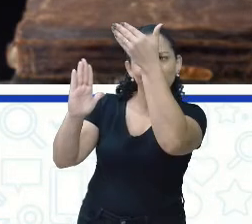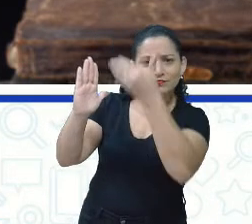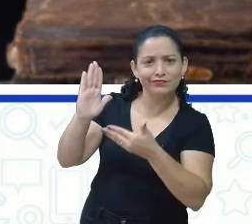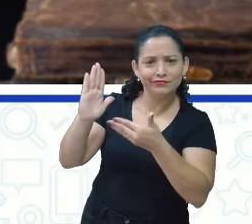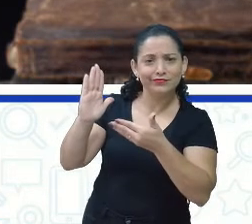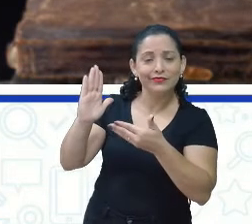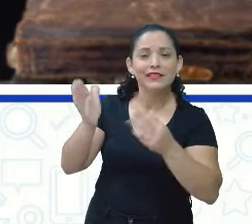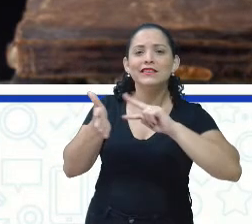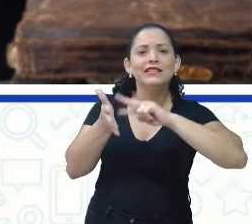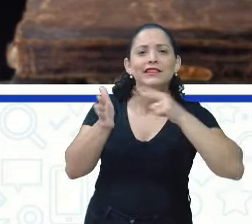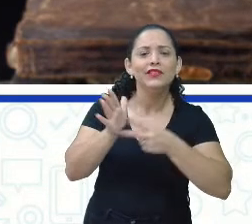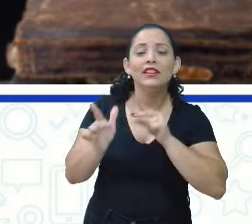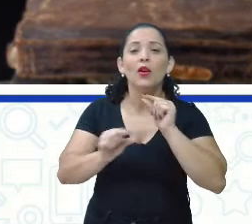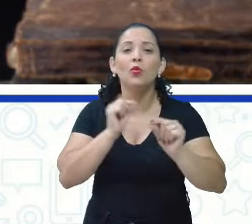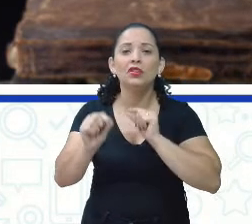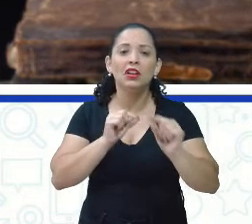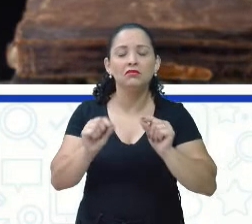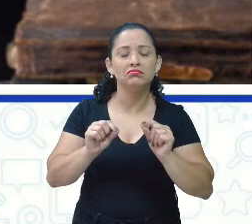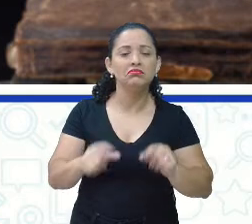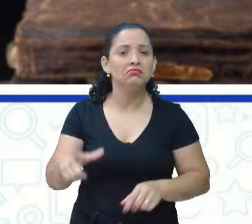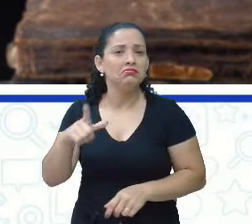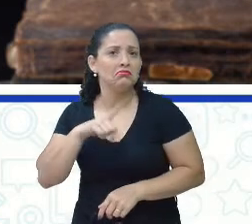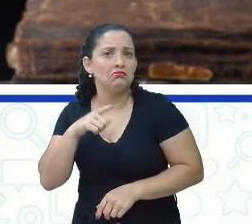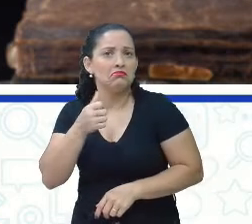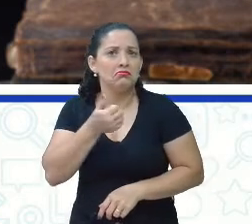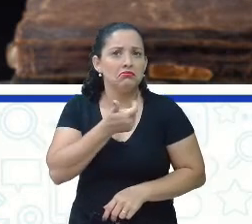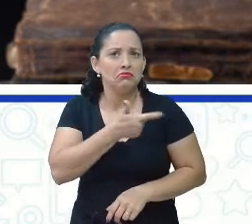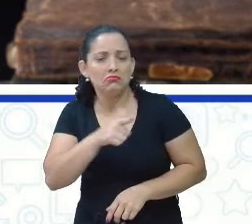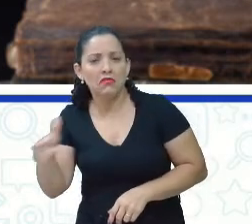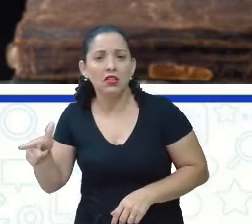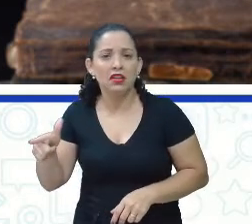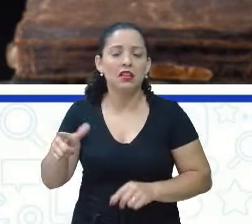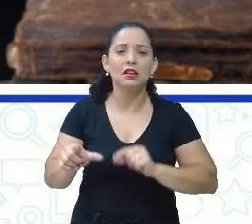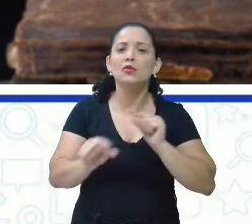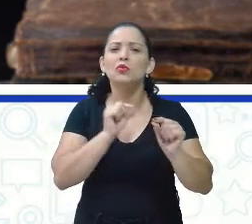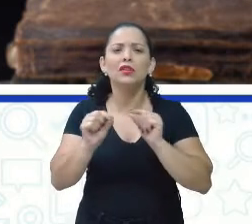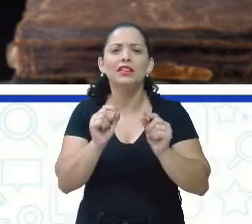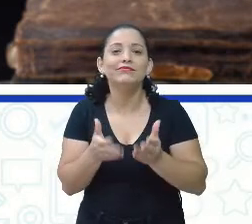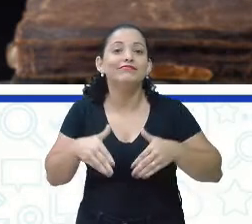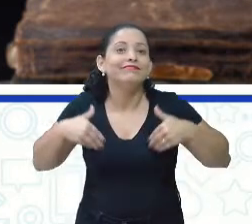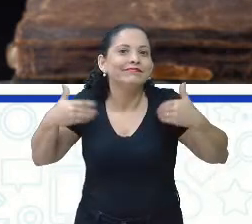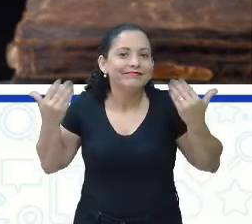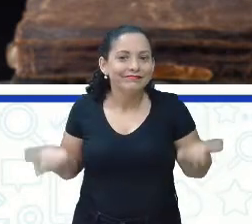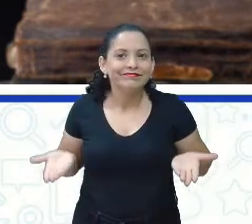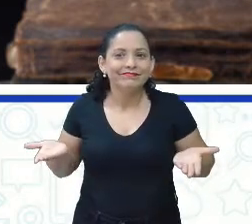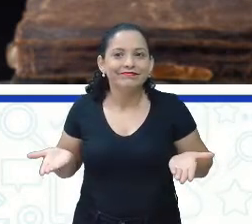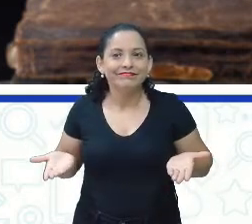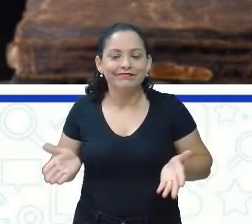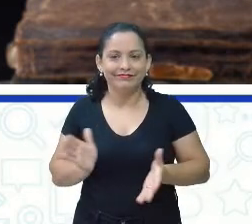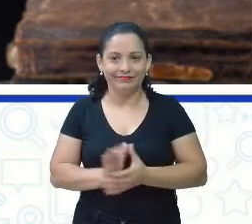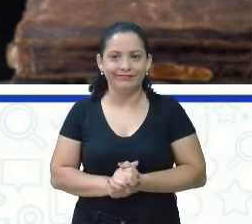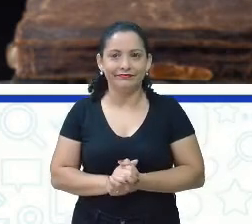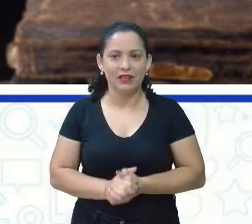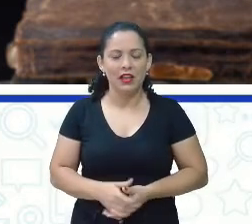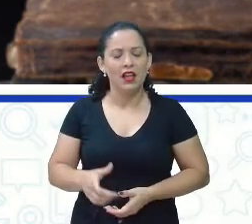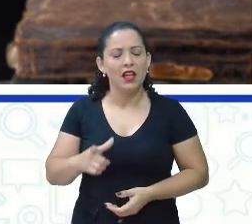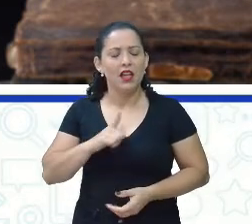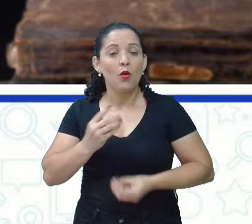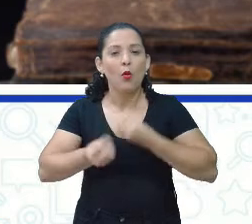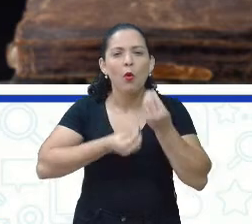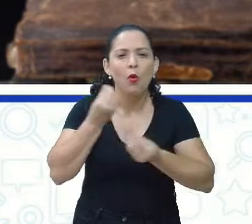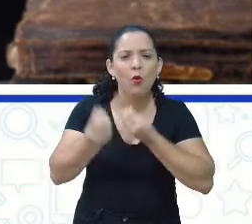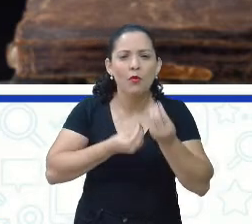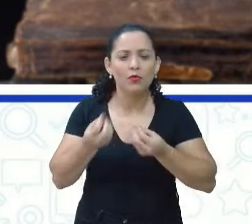Ser ou não ser a questão que é mais nobre para a alma, suportar os dardos e arremessos do fado sempre adverso,